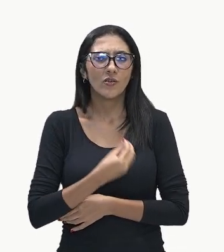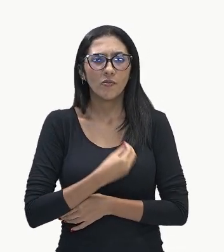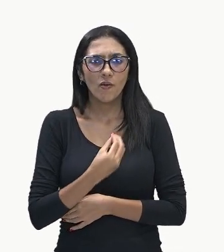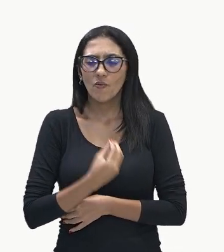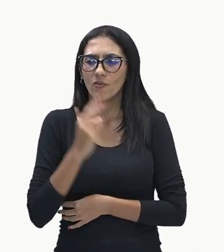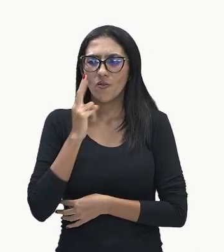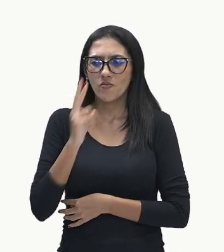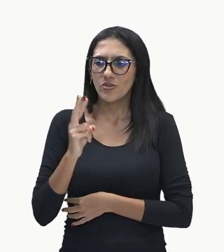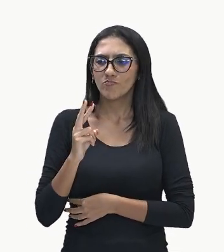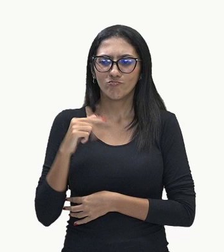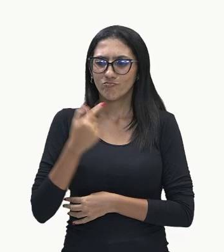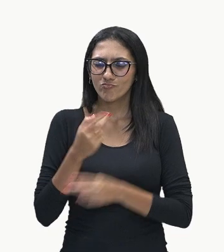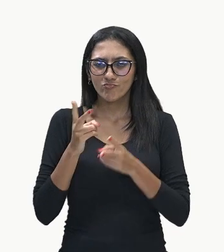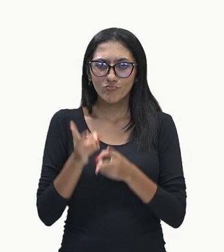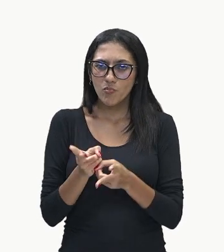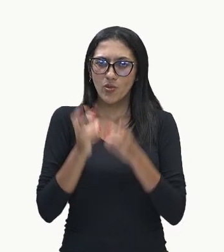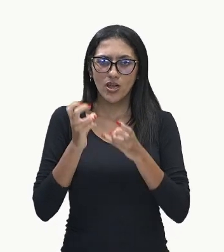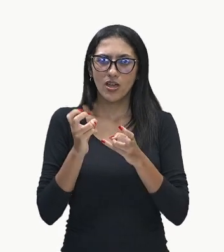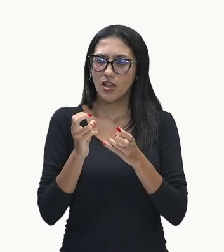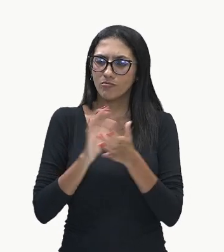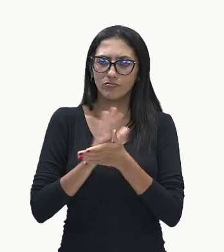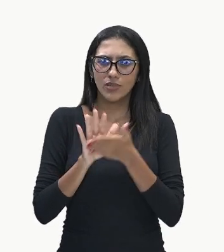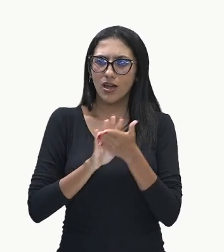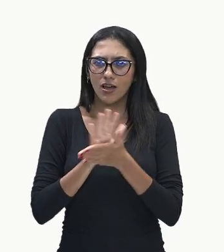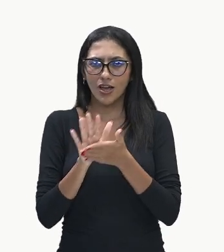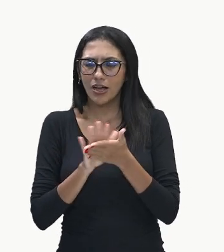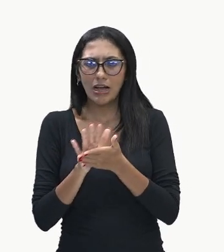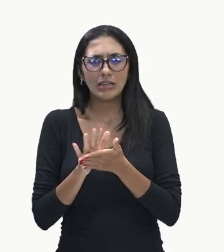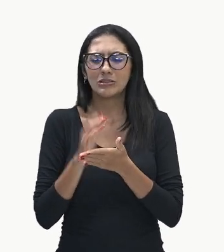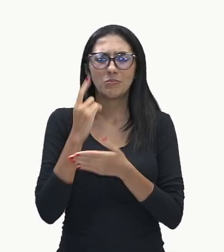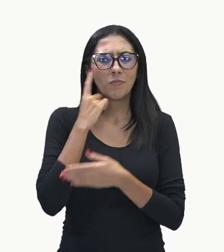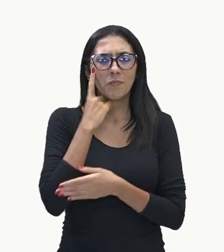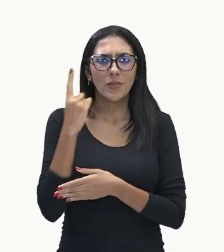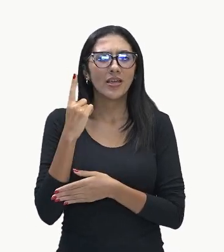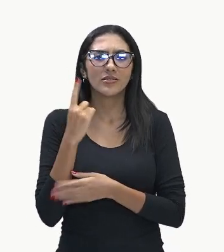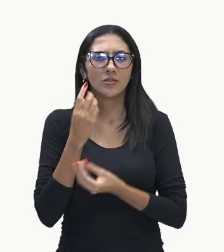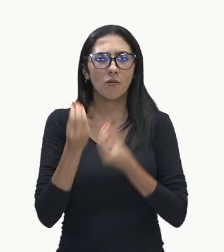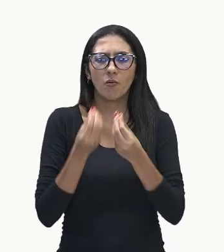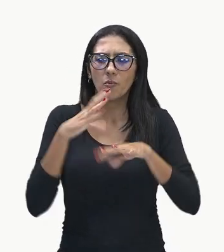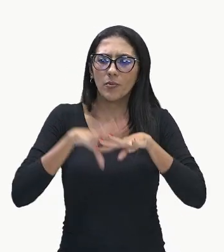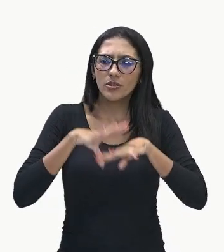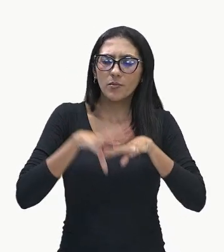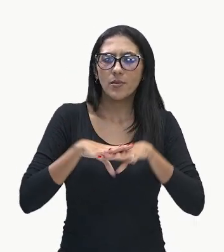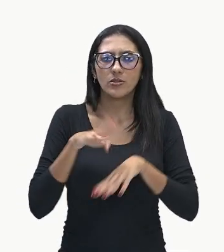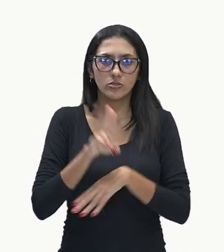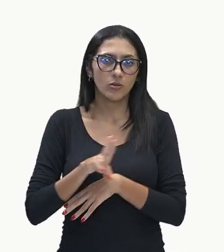se percebe ali, não se consegue fazer a leitura da aplicação da matemática, mas